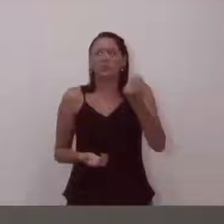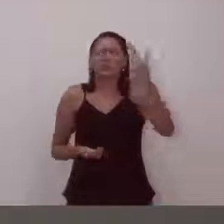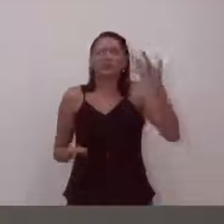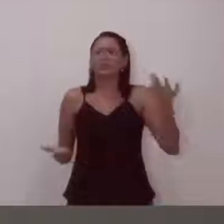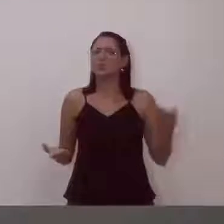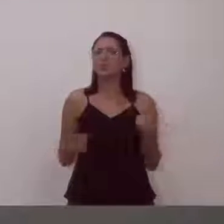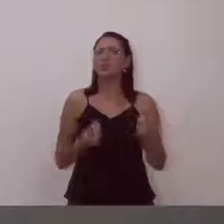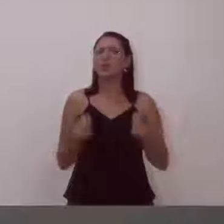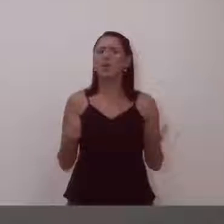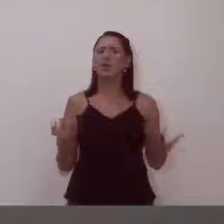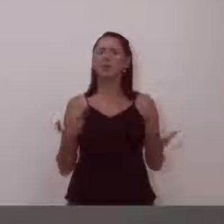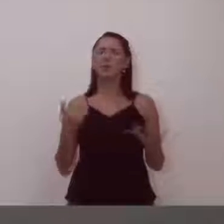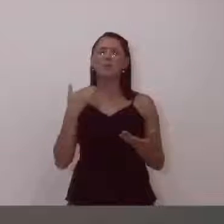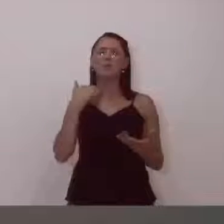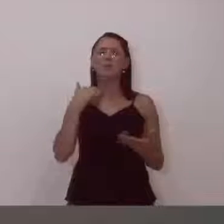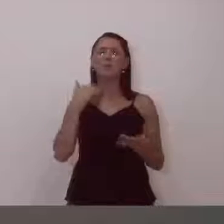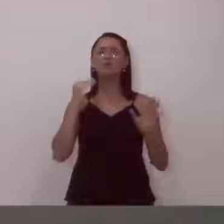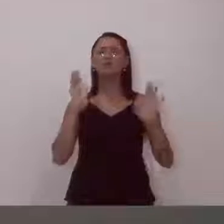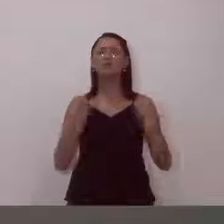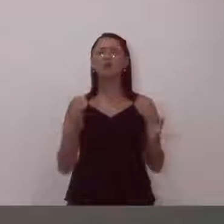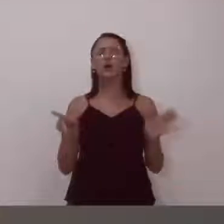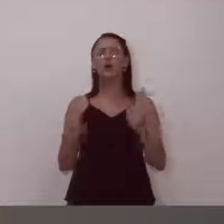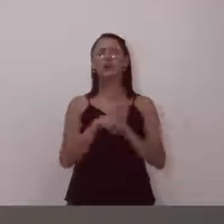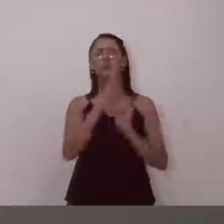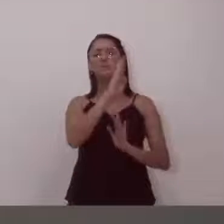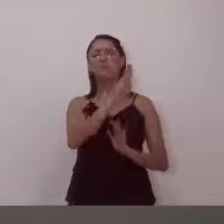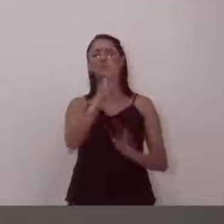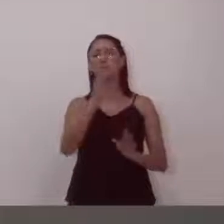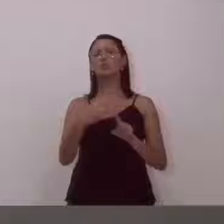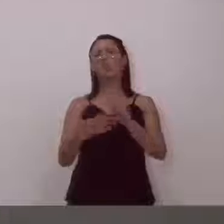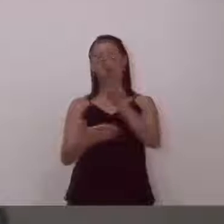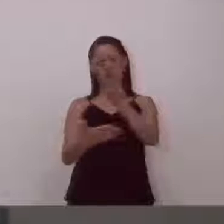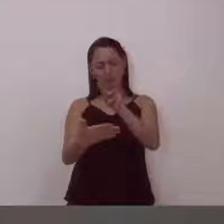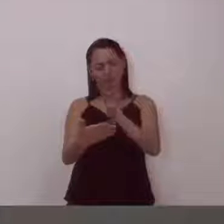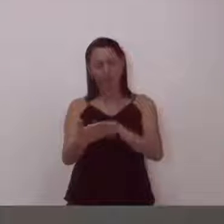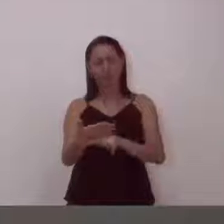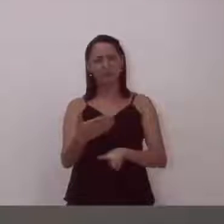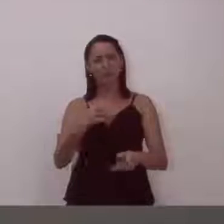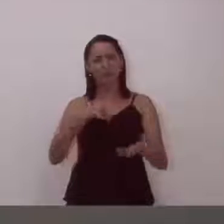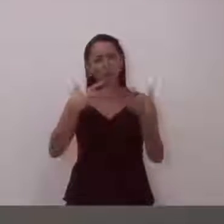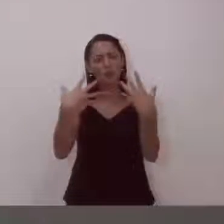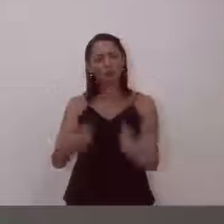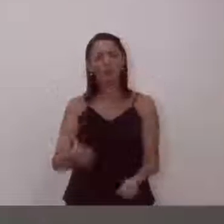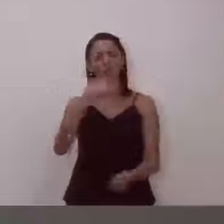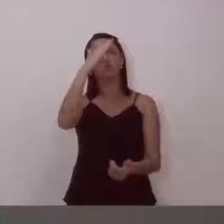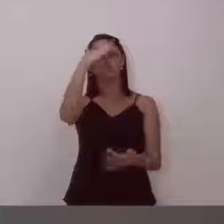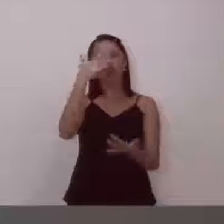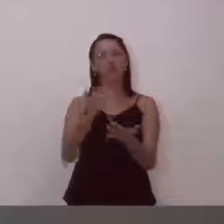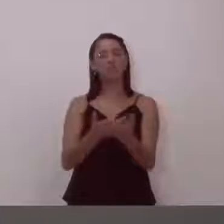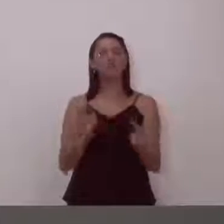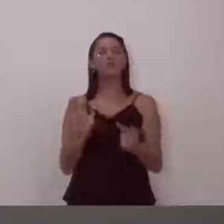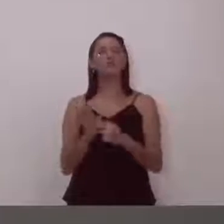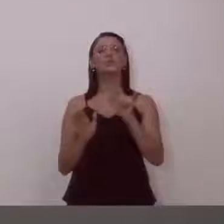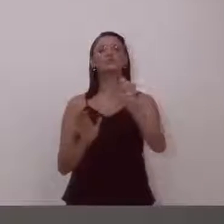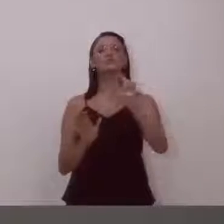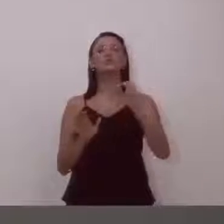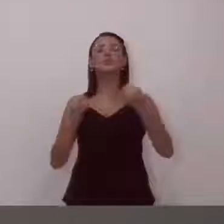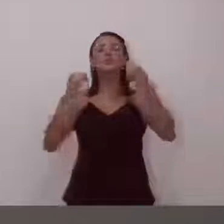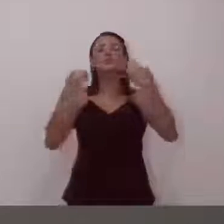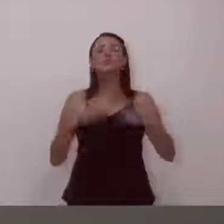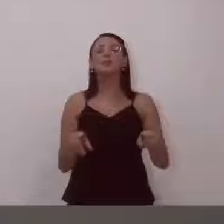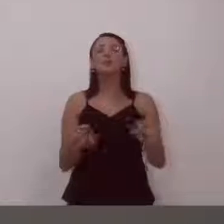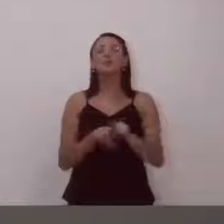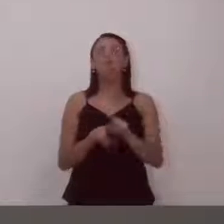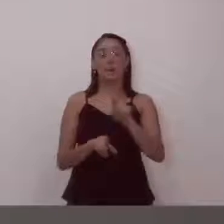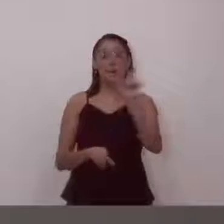caso, o próprio Banco do Brasil, eu li a explicação, li a justificativa inteira, e eu aceito, acredito na justificativa, que ele foi colocado, voltar a